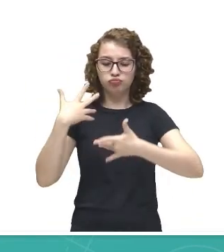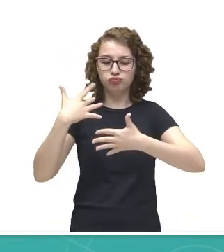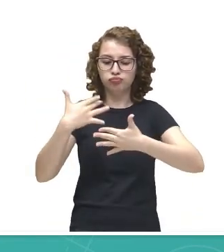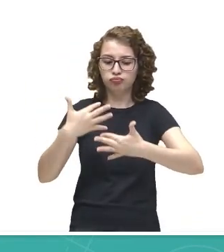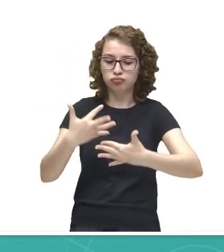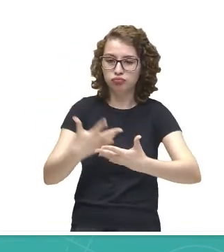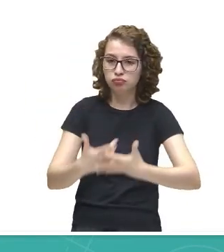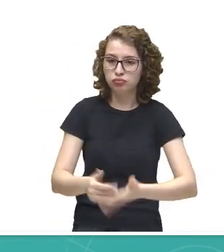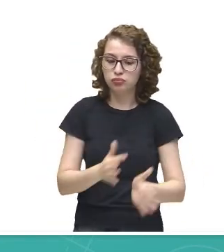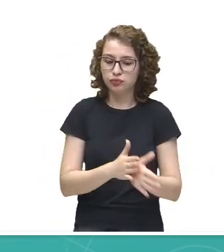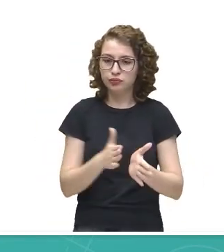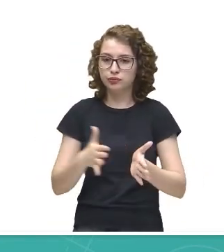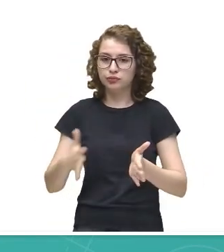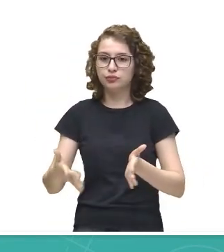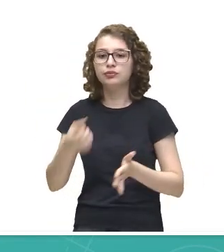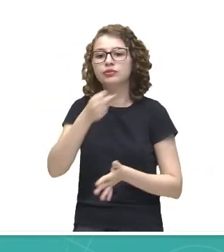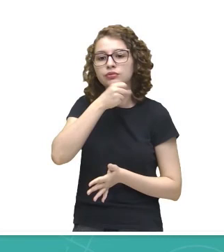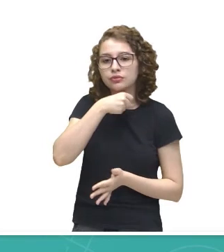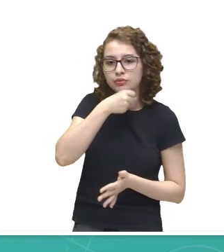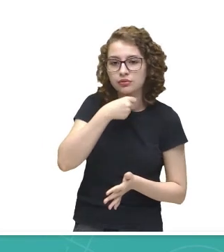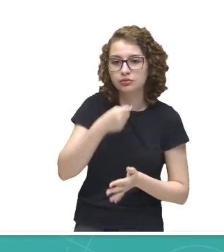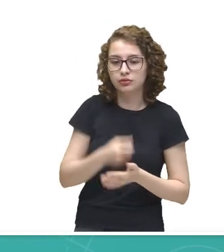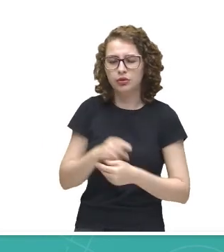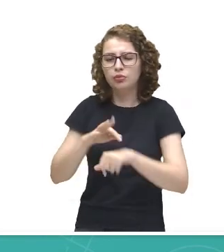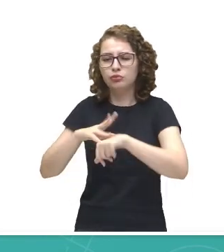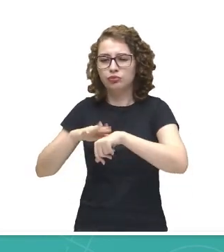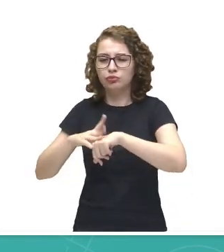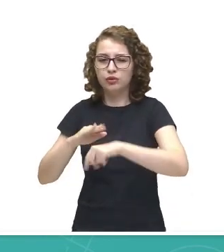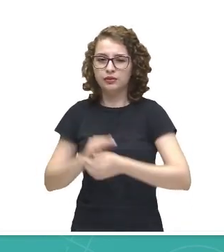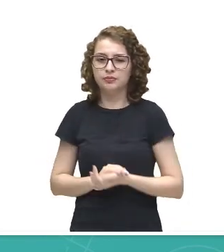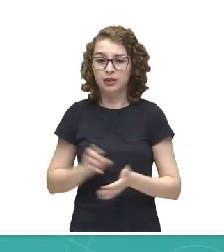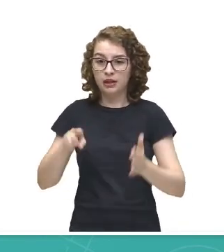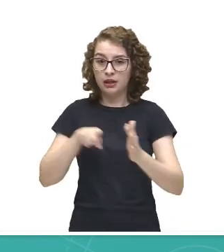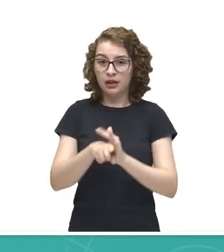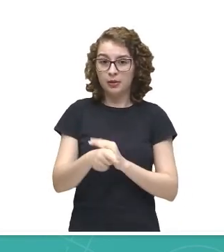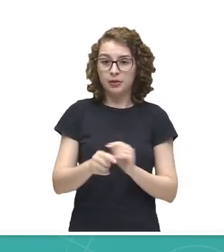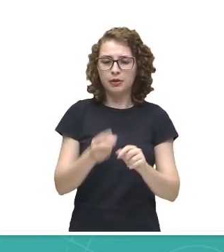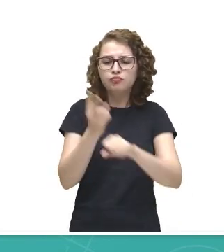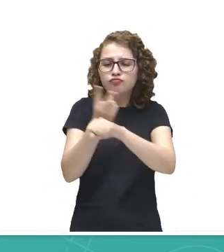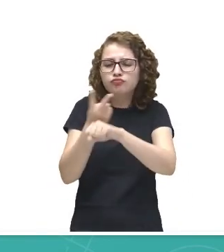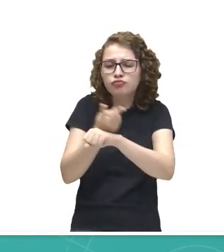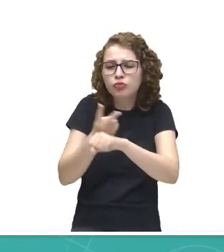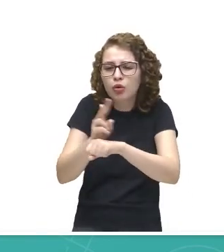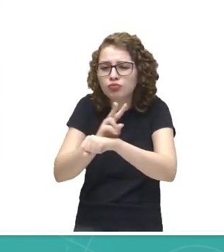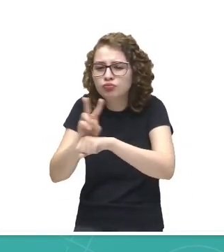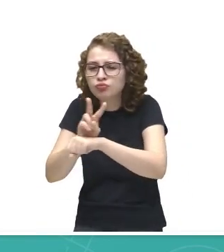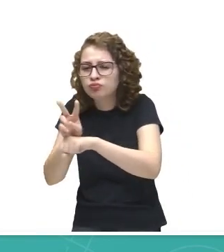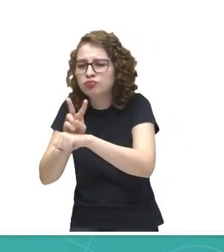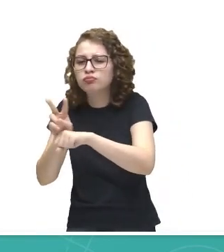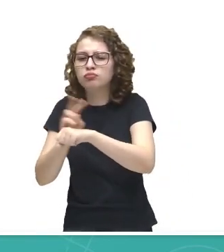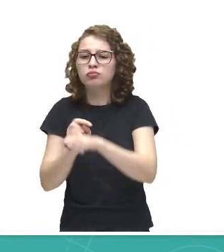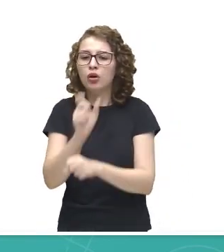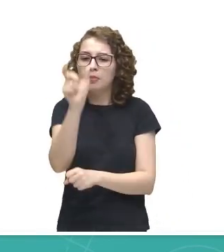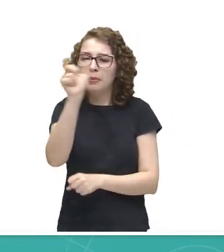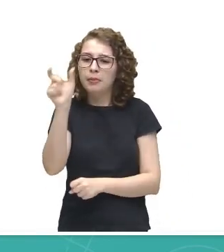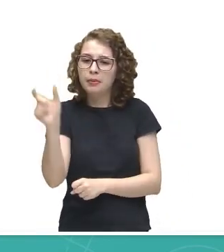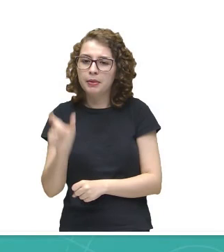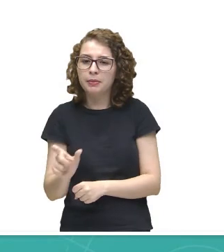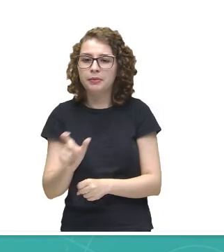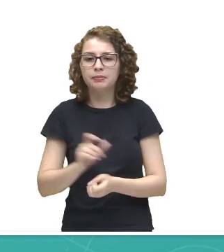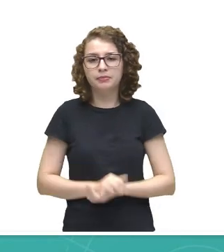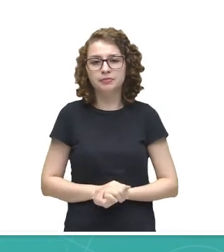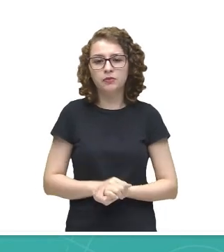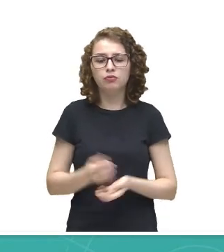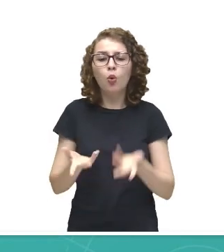de envelhecimento. Então, eu deixei duas atividades para vocês. A primeira é um caça-palavras, onde vocês tinham que encontrar essas patologias